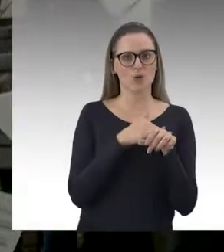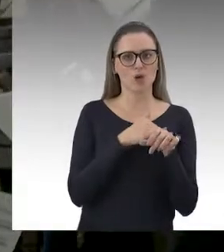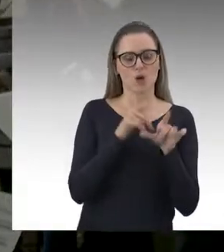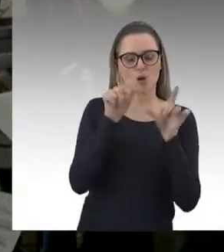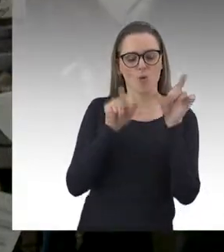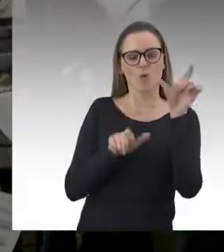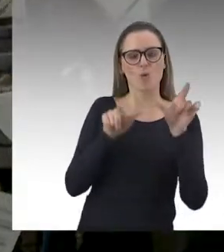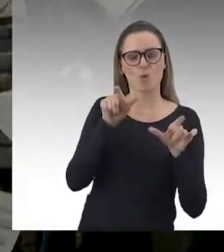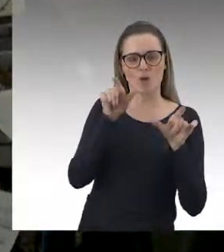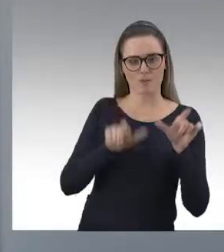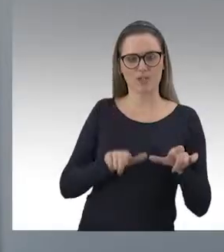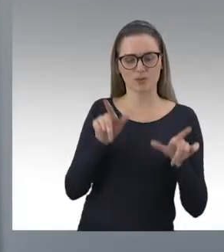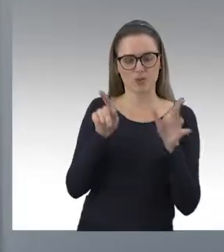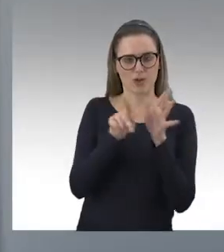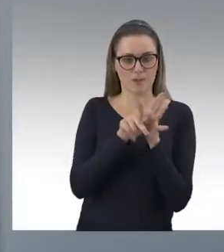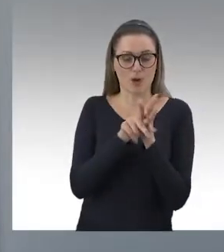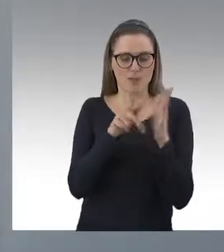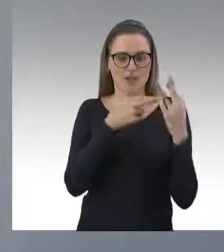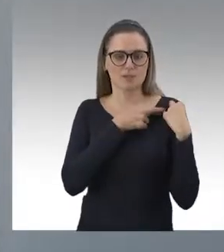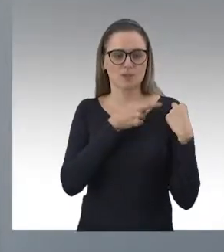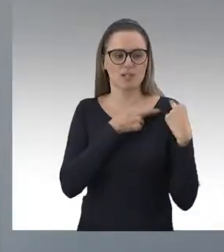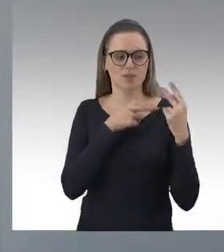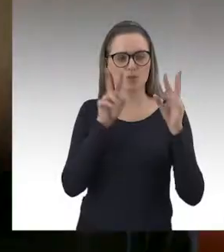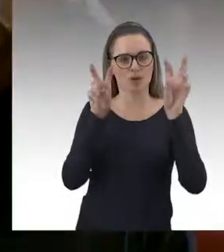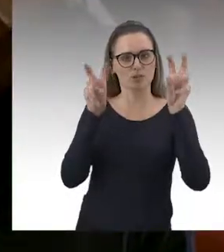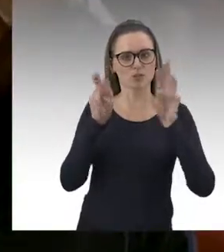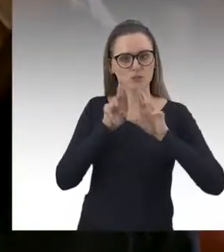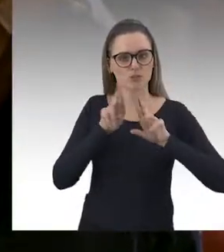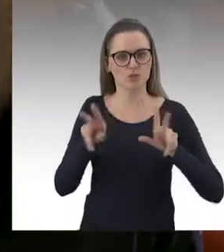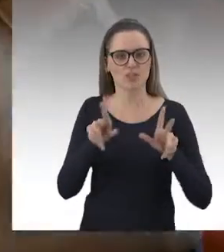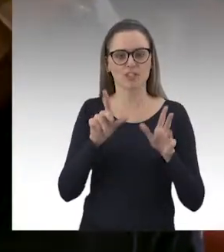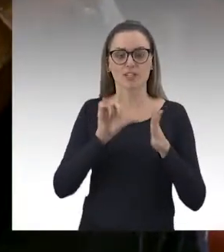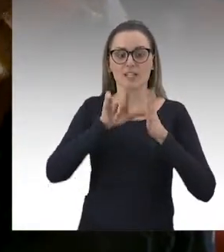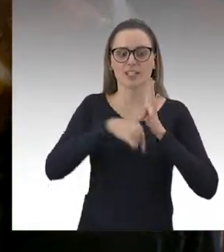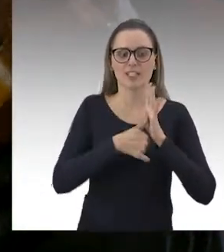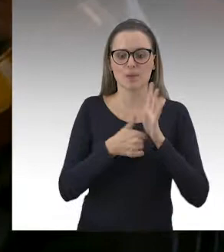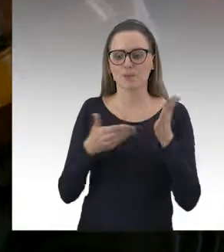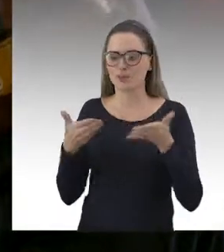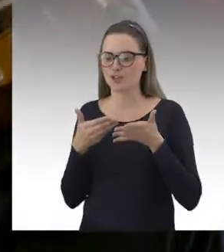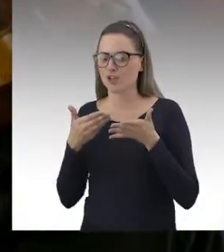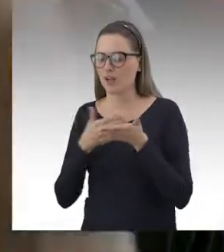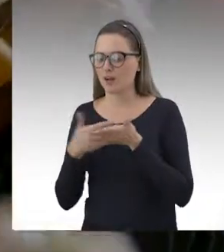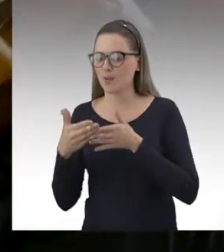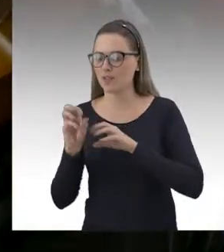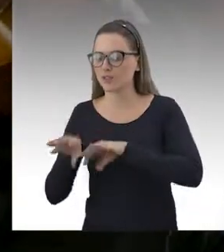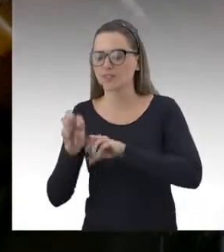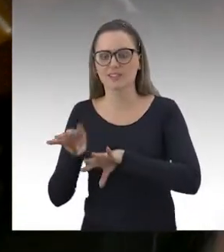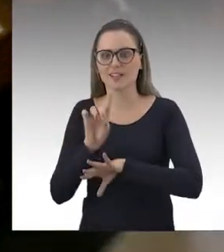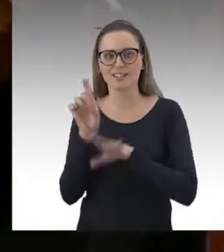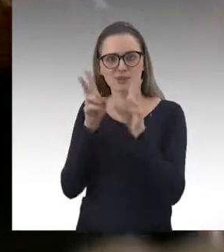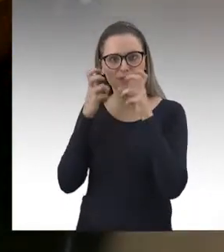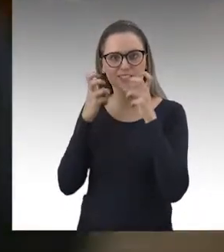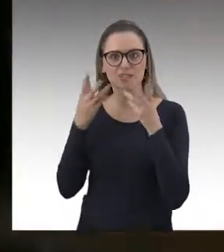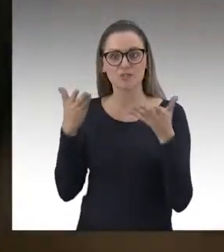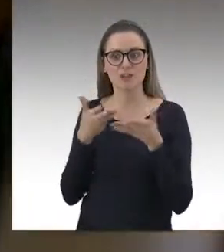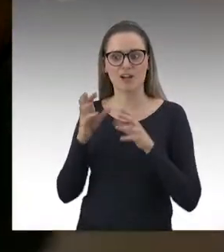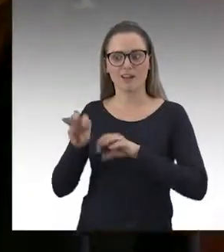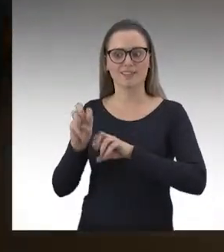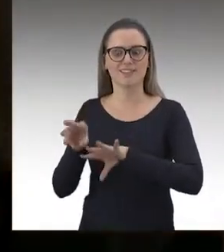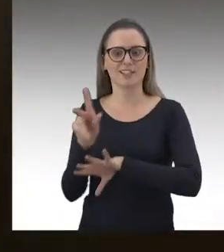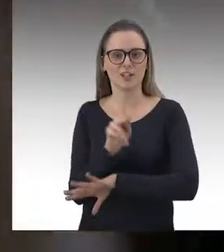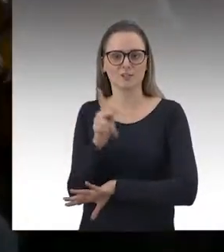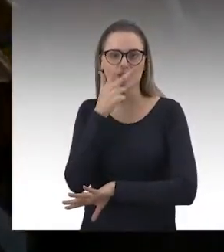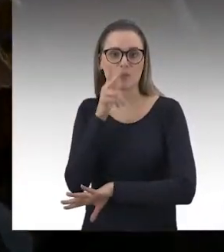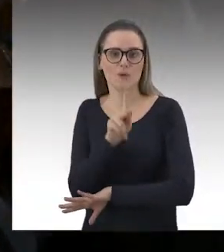tema mais avançado, e dali a pouco a gente está ensinando e nem percebe que já está dando aula sendo professor